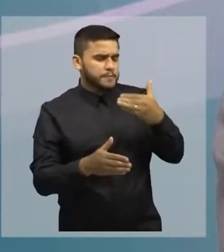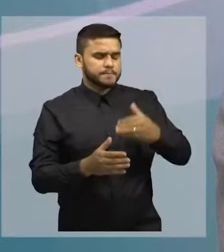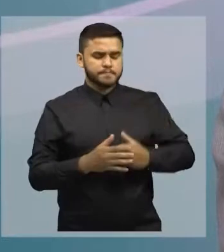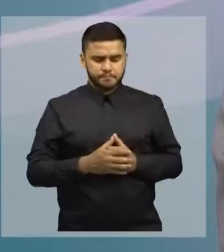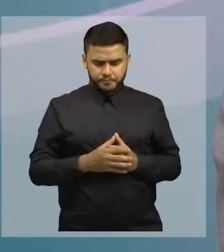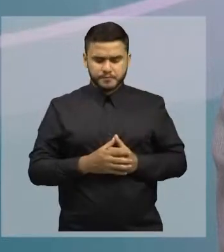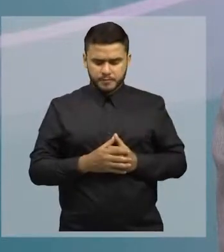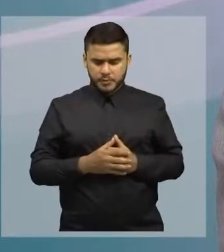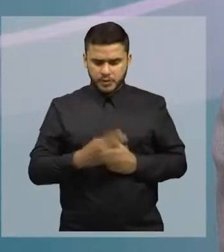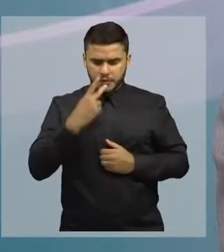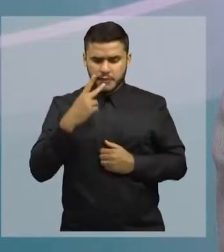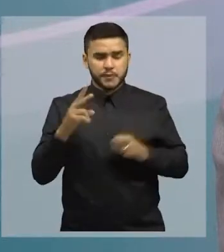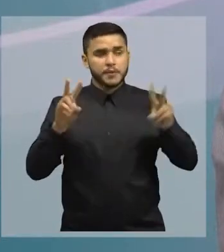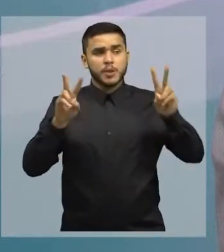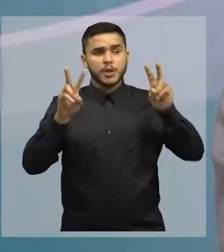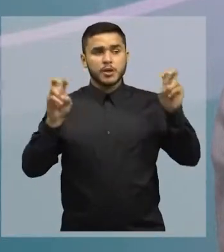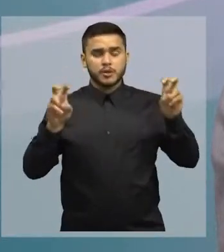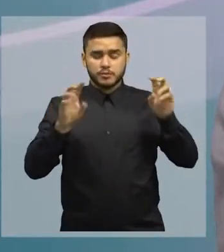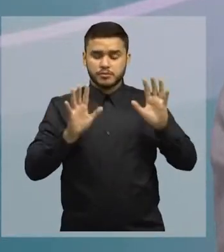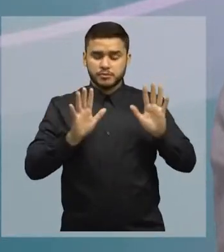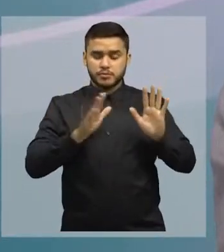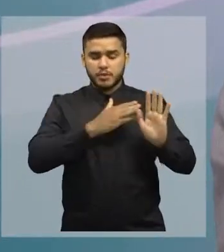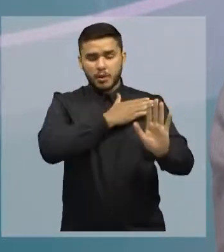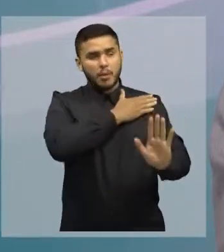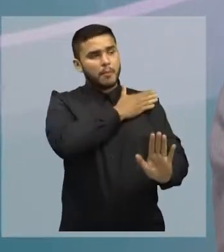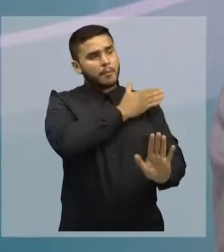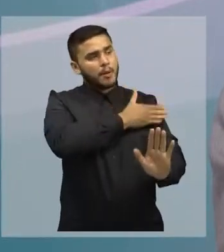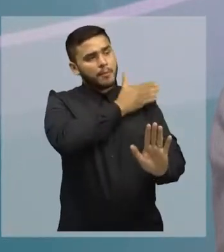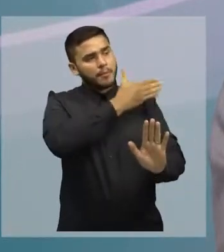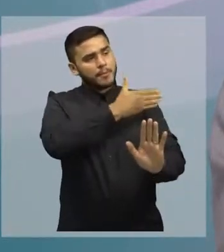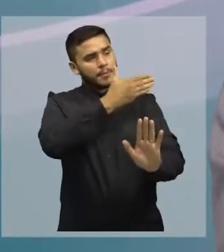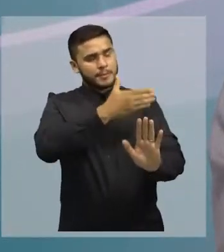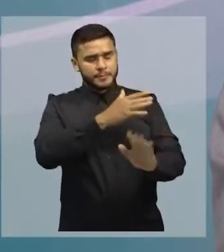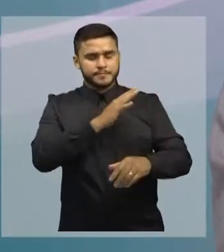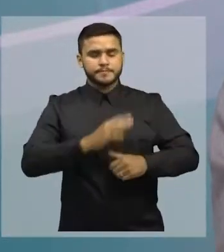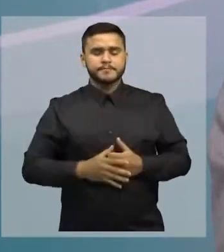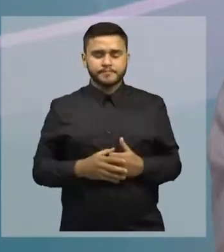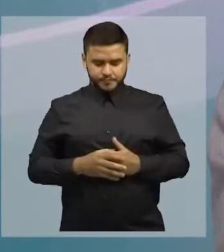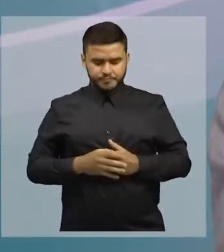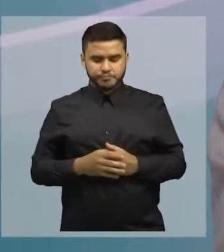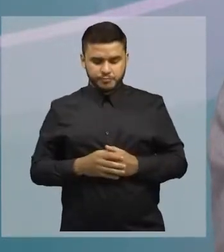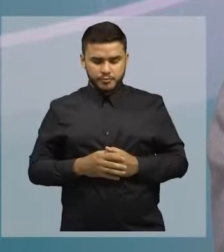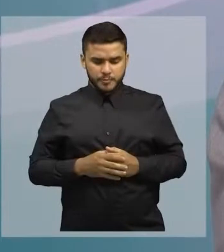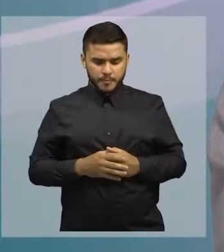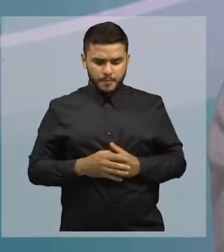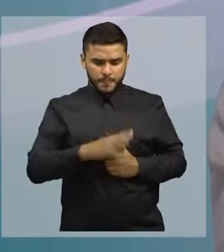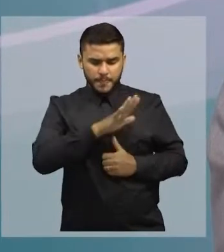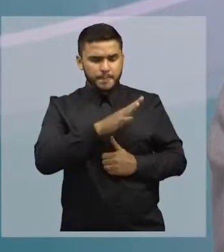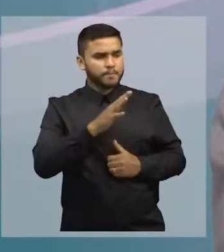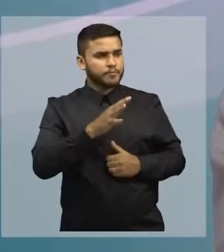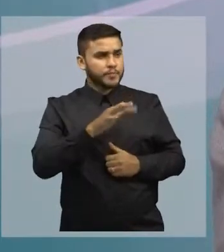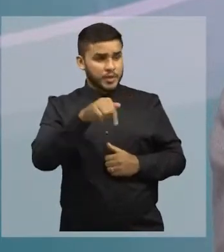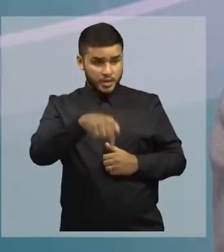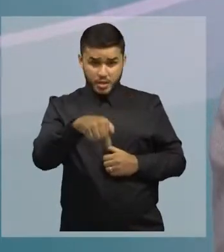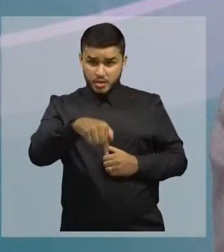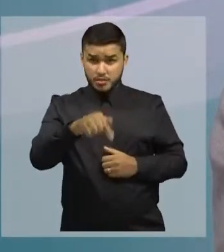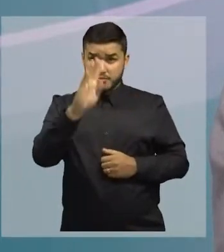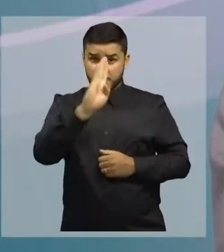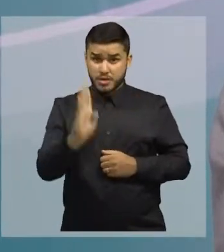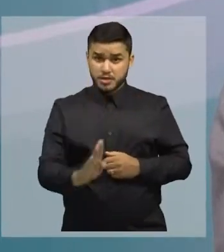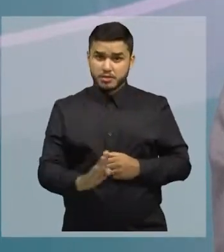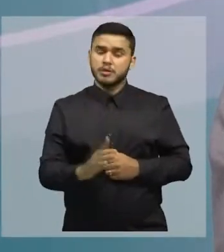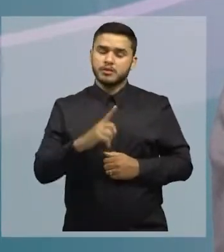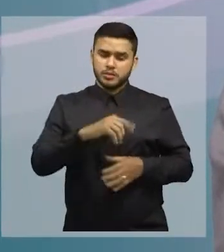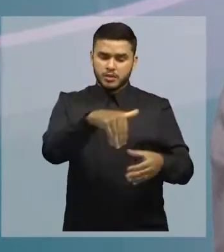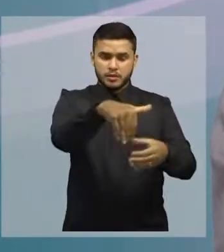assunto propriamente governo Bolsonaro. Fique à vontade. O nosso sistema é presidencialista. Nós temos